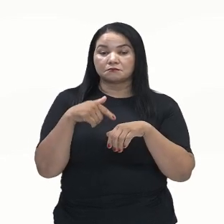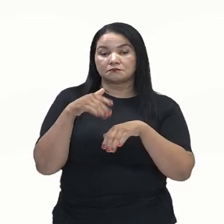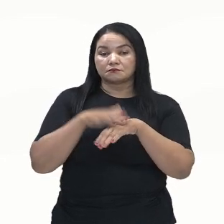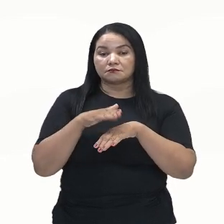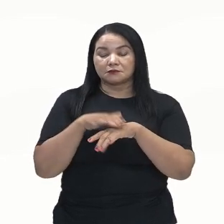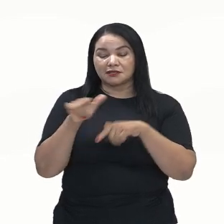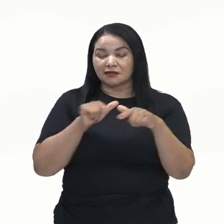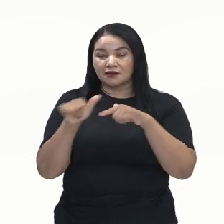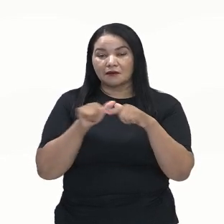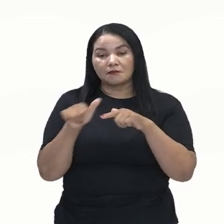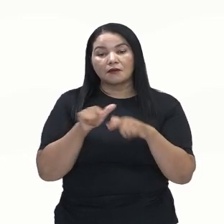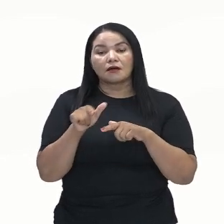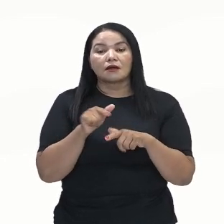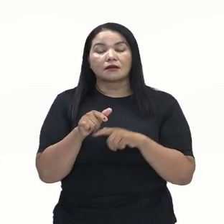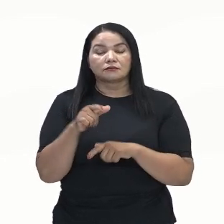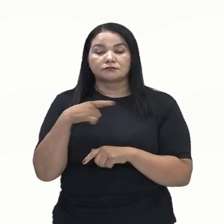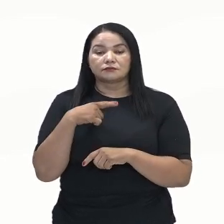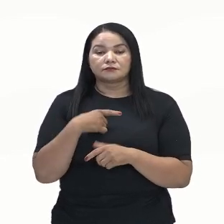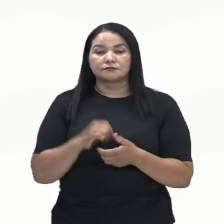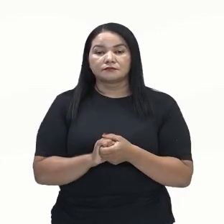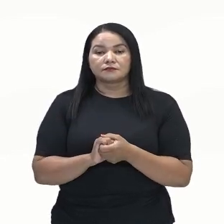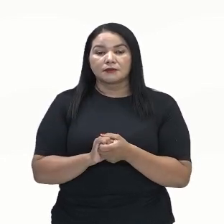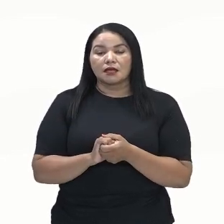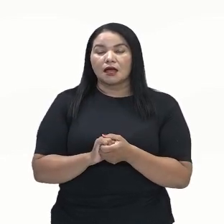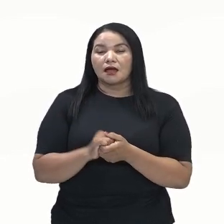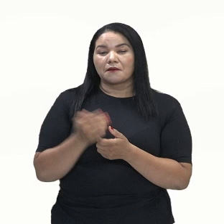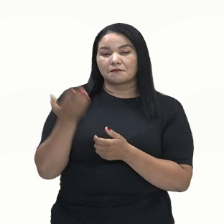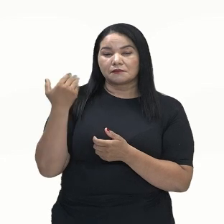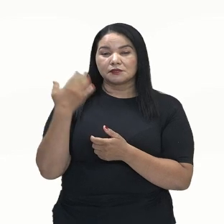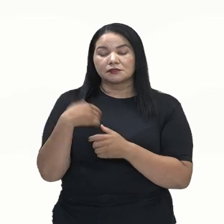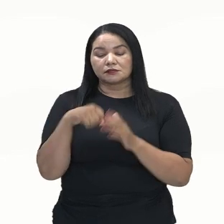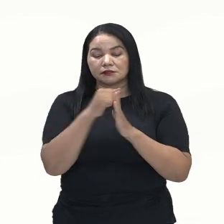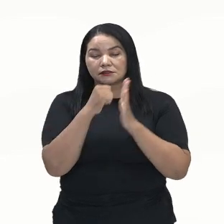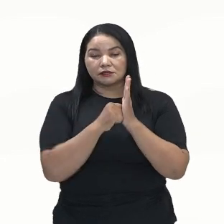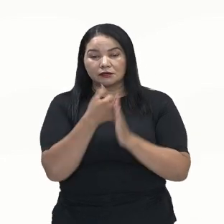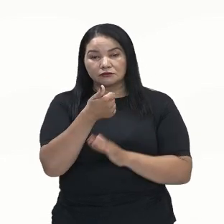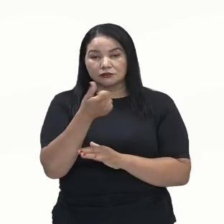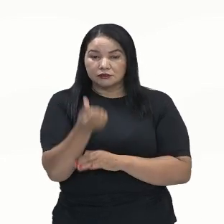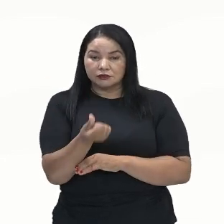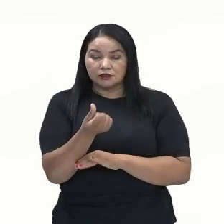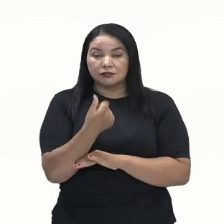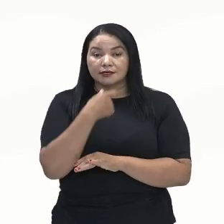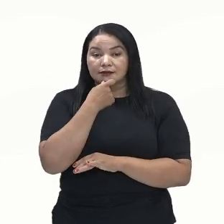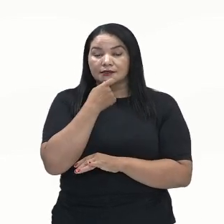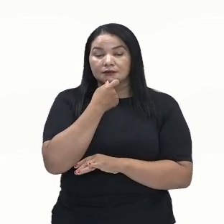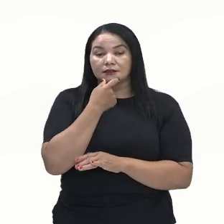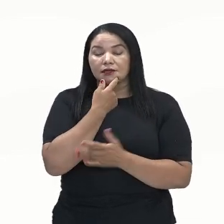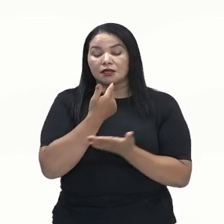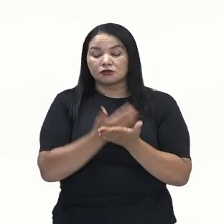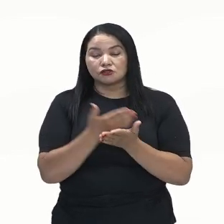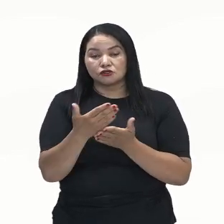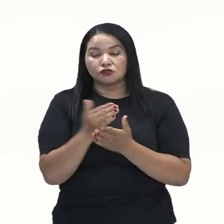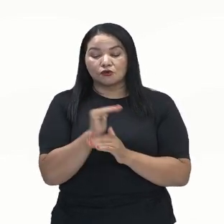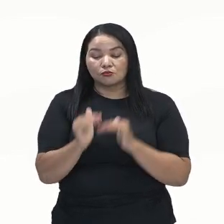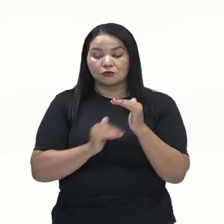que acontece aqui? Lá no século XVI, a Inglaterra iniciou um processo de cercamentos, a